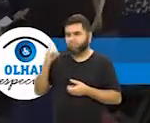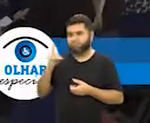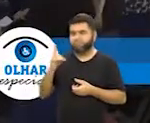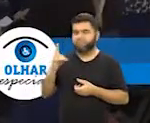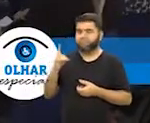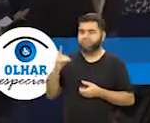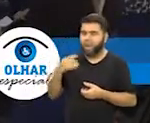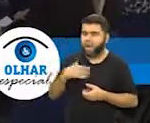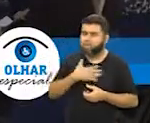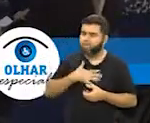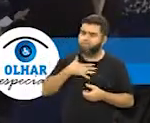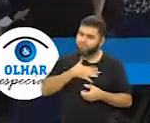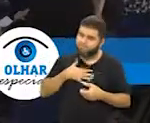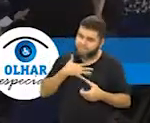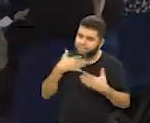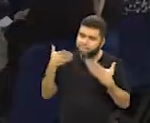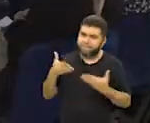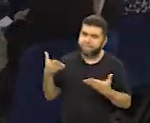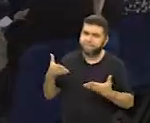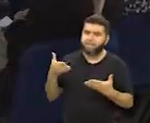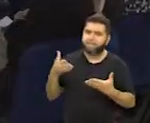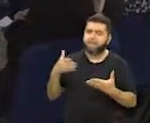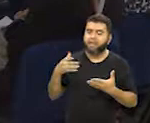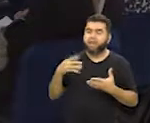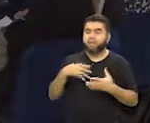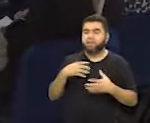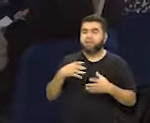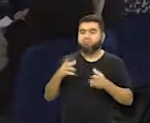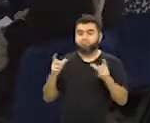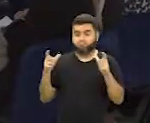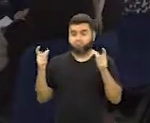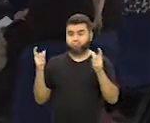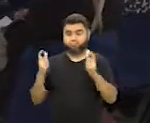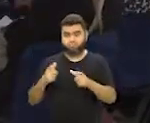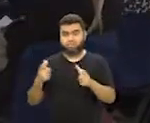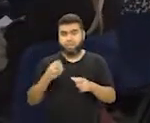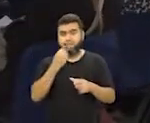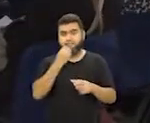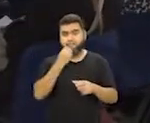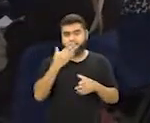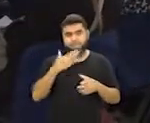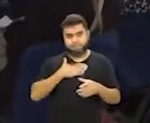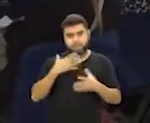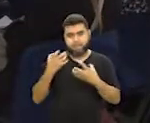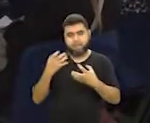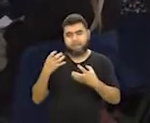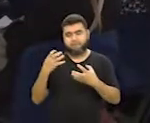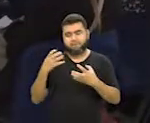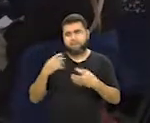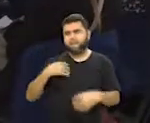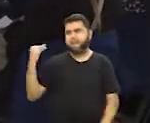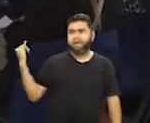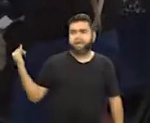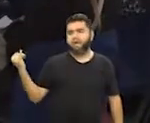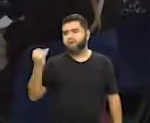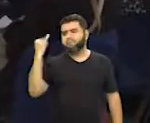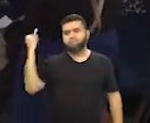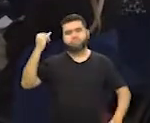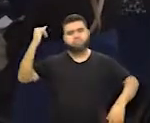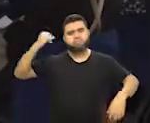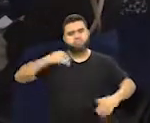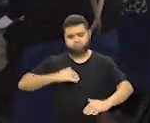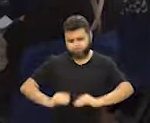Bom dia, é um prazer estar nesse evento. Para o Centro Bem Me Quer é de grande importância todo aprendizado, todo